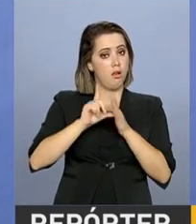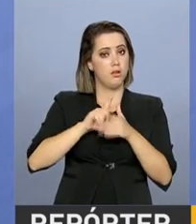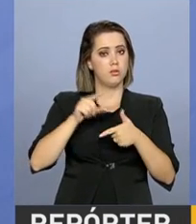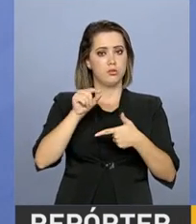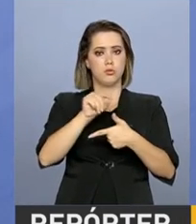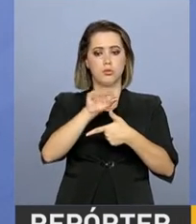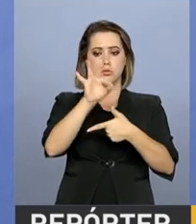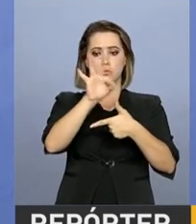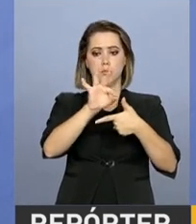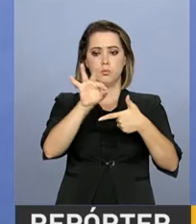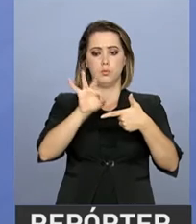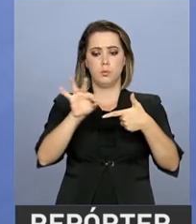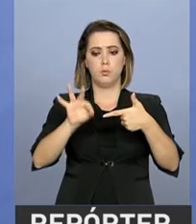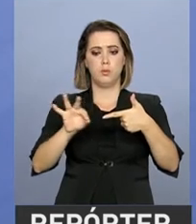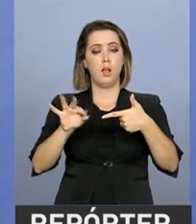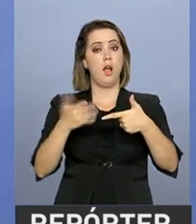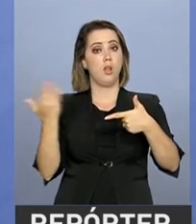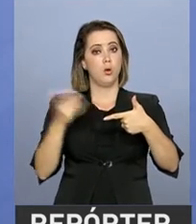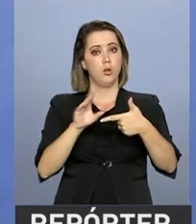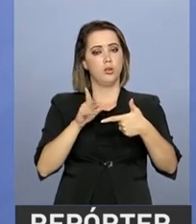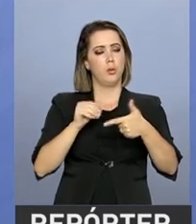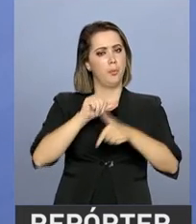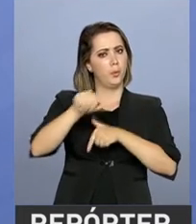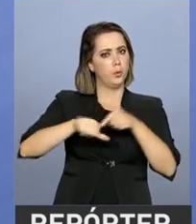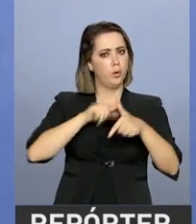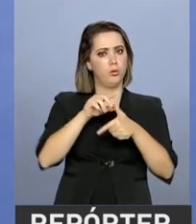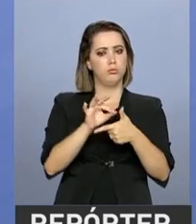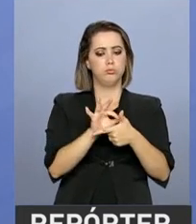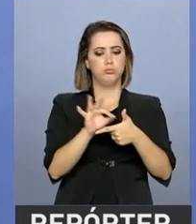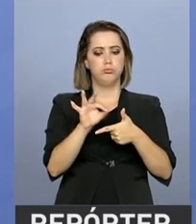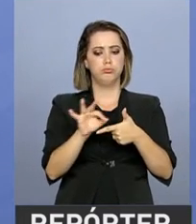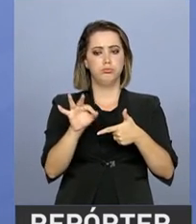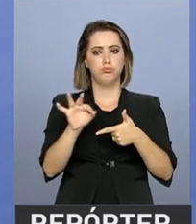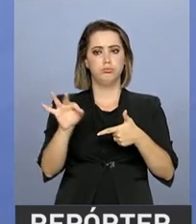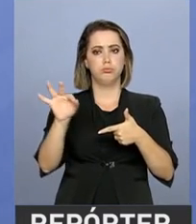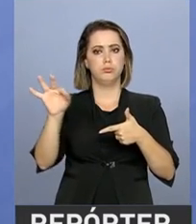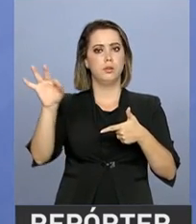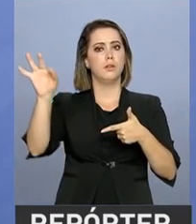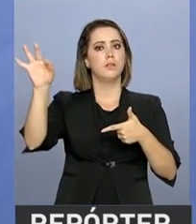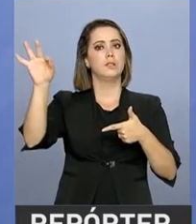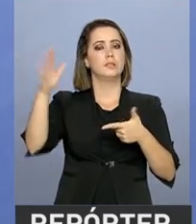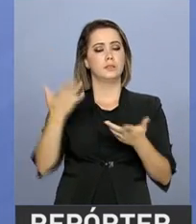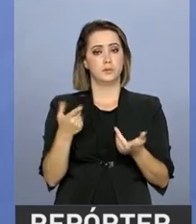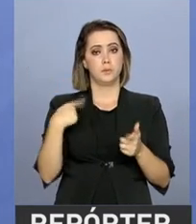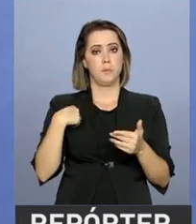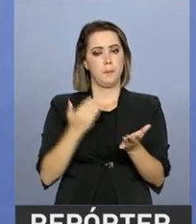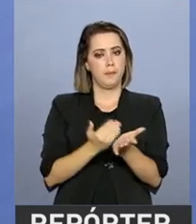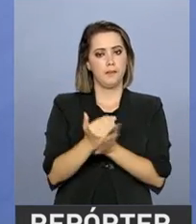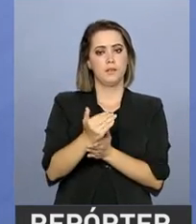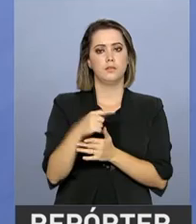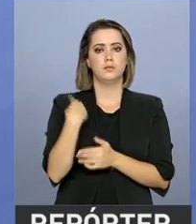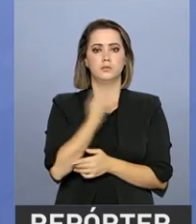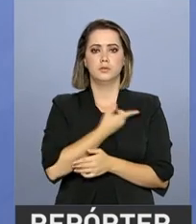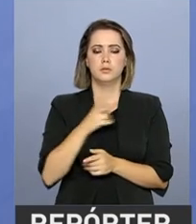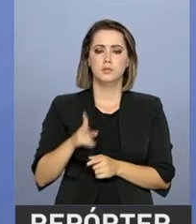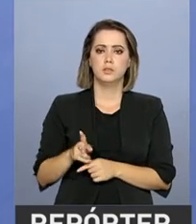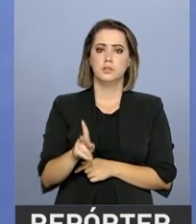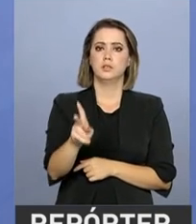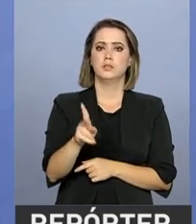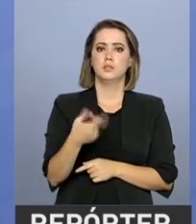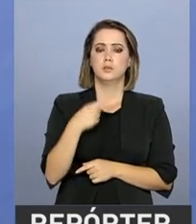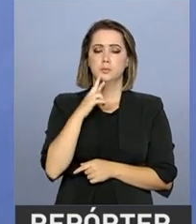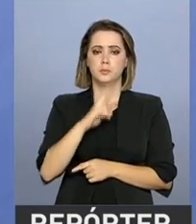acreditamos que estamos confiantes, convictos, que a partir daqui nós vamos sempre ter